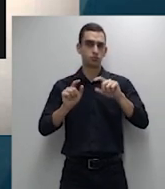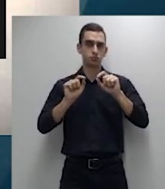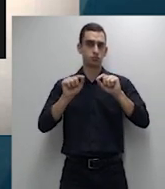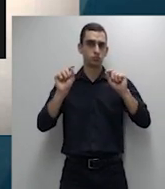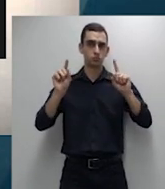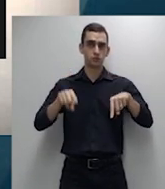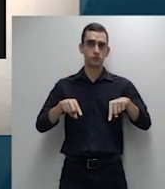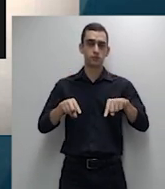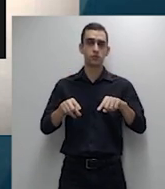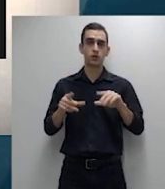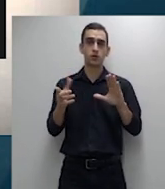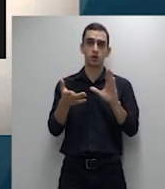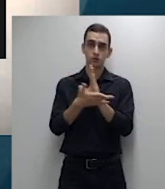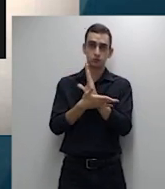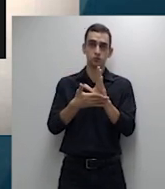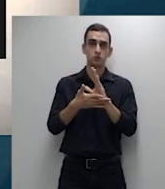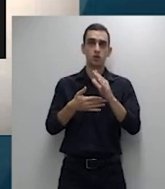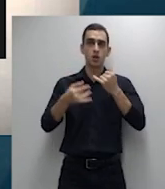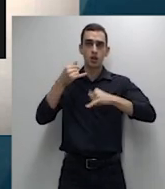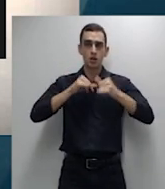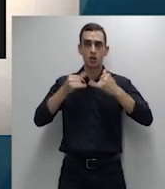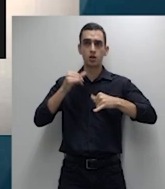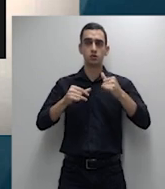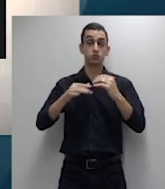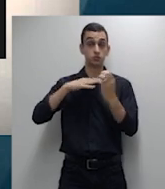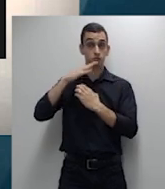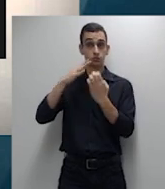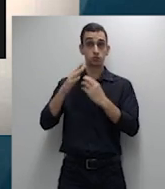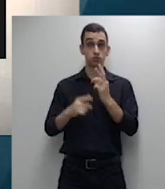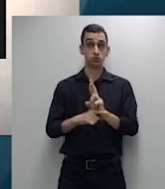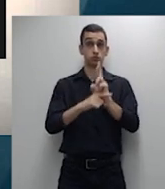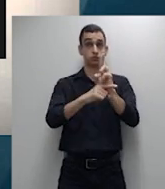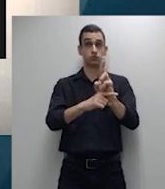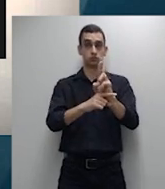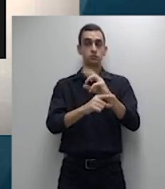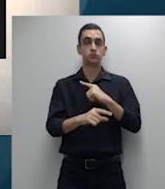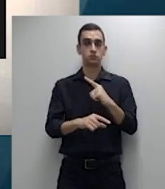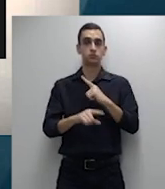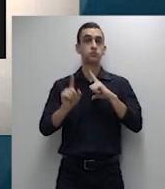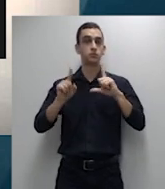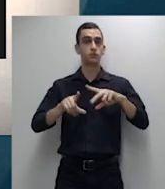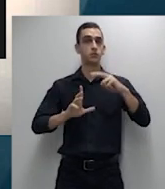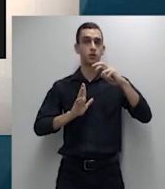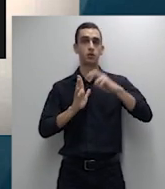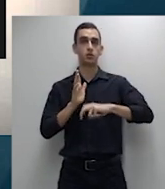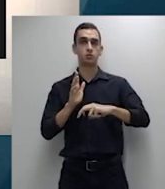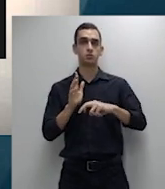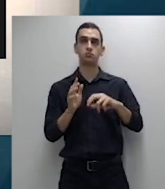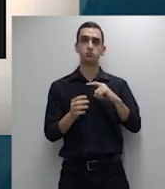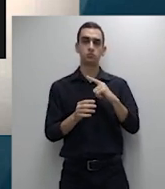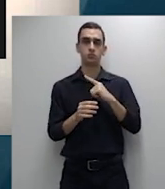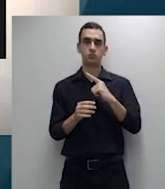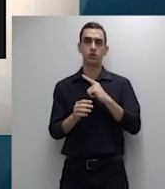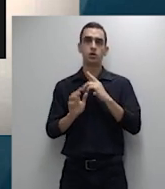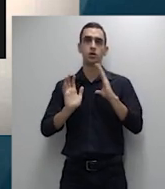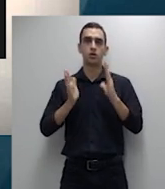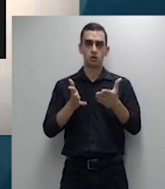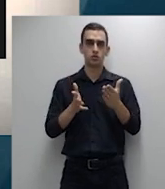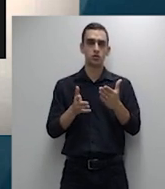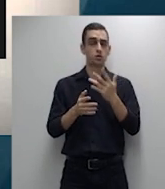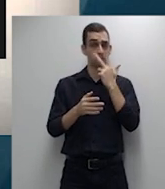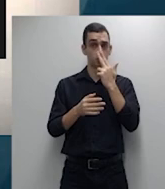de energia elétrica essa taxa que tem natureza de tributo por julgada